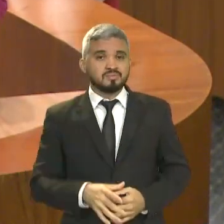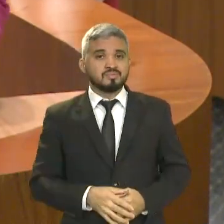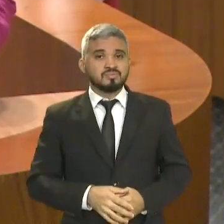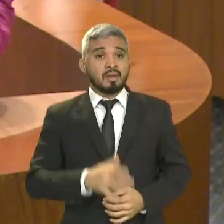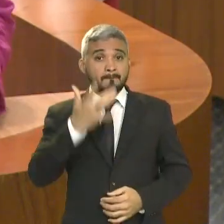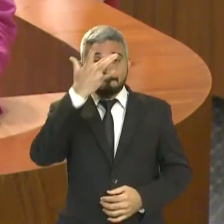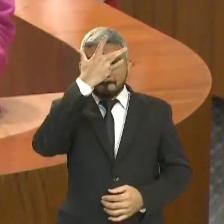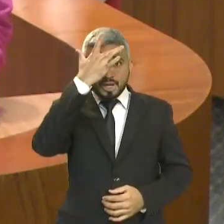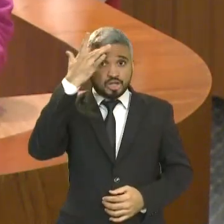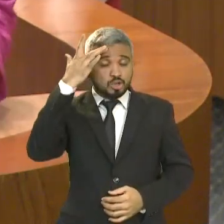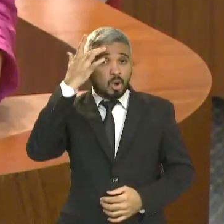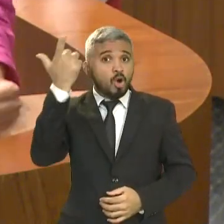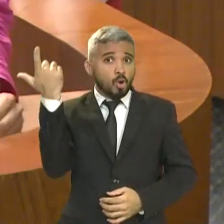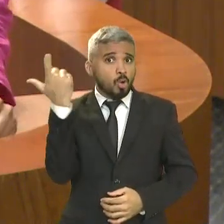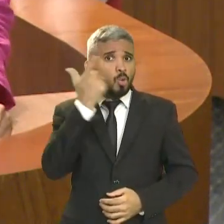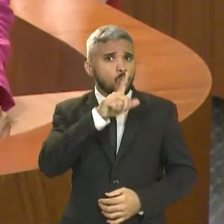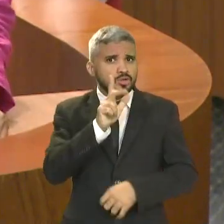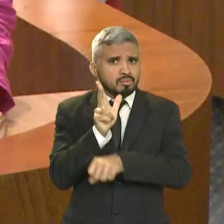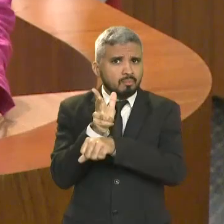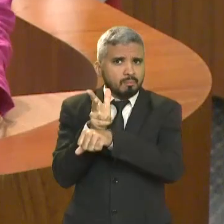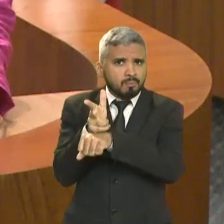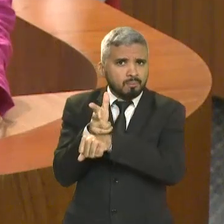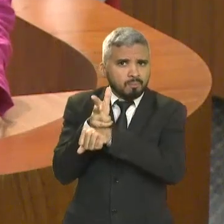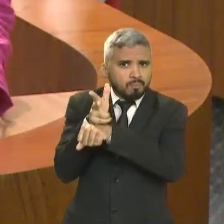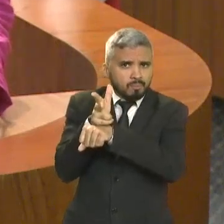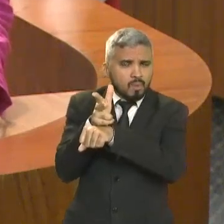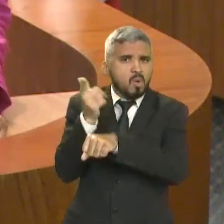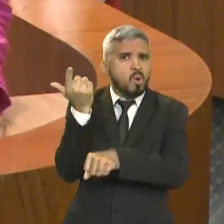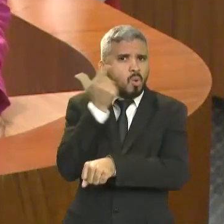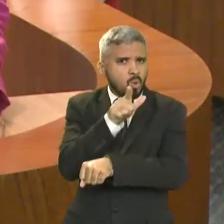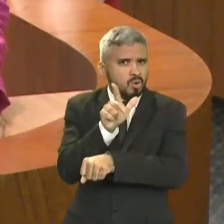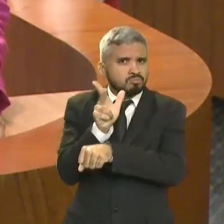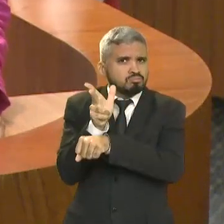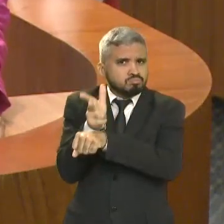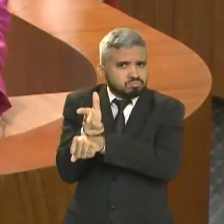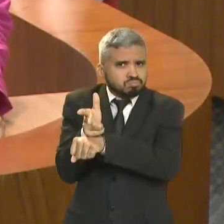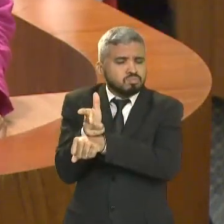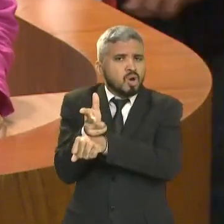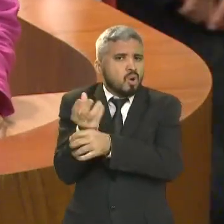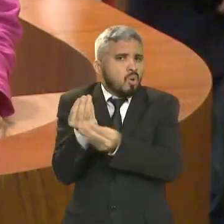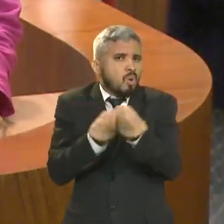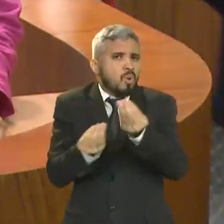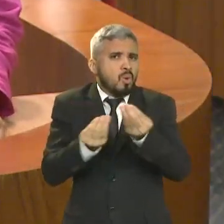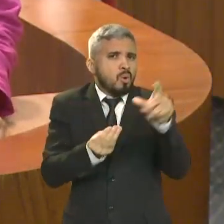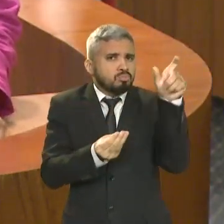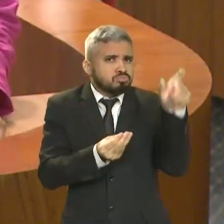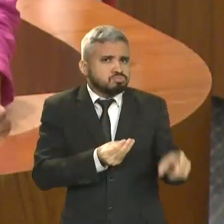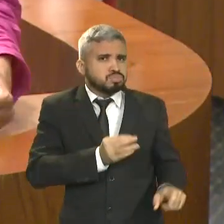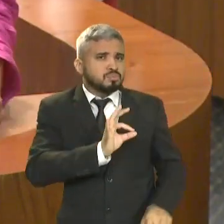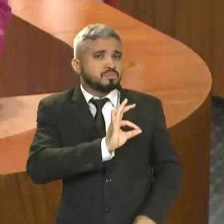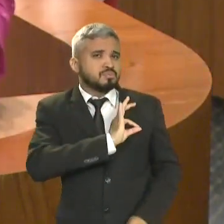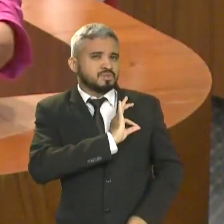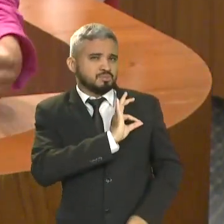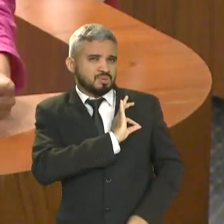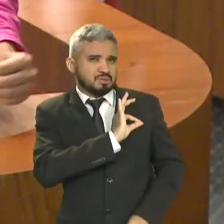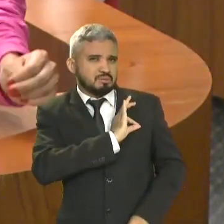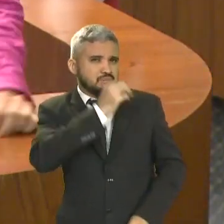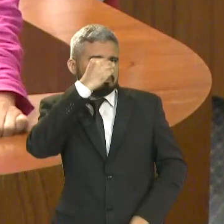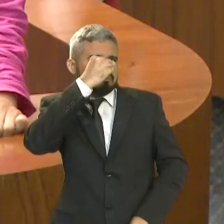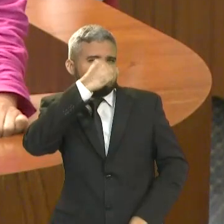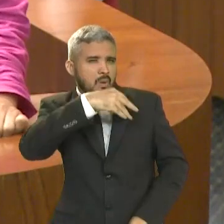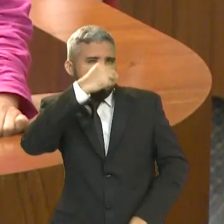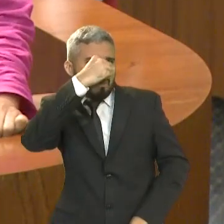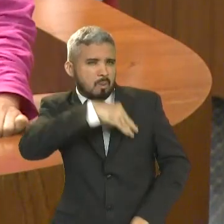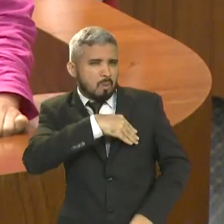alguém conseguiu captar esse momento e a forma agressiva na qual o policial, agressiva,